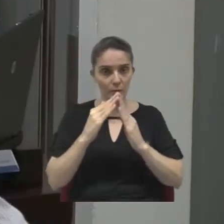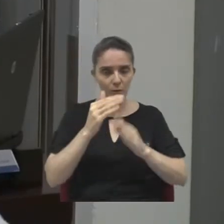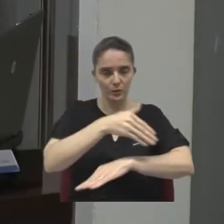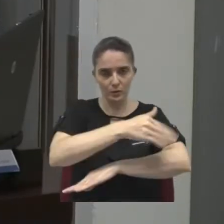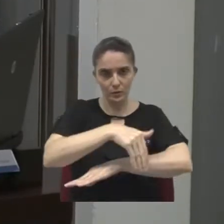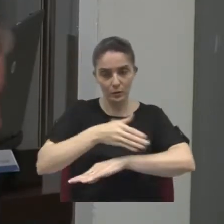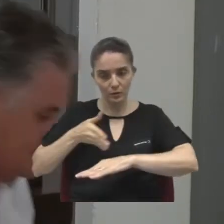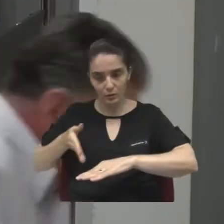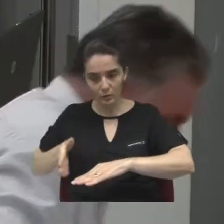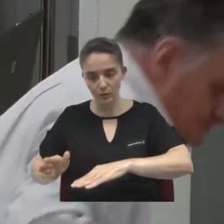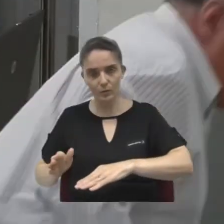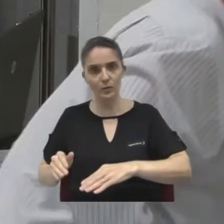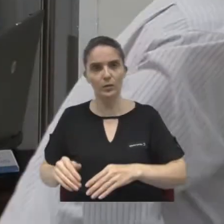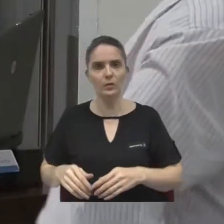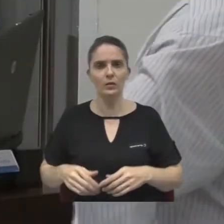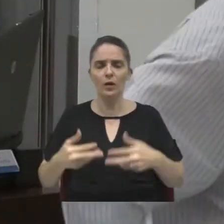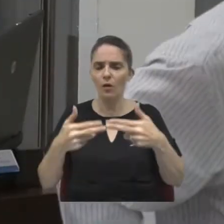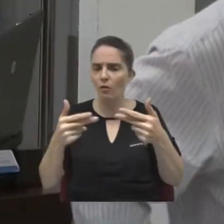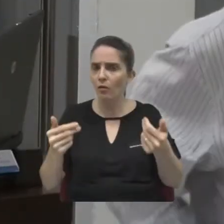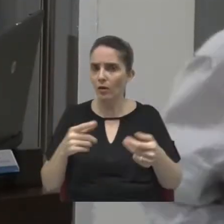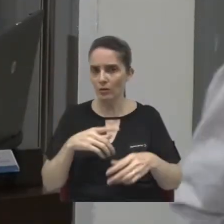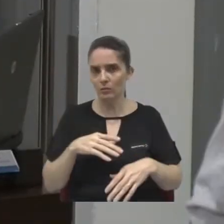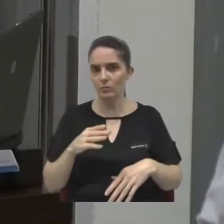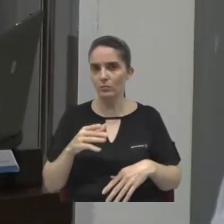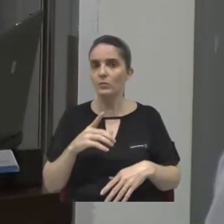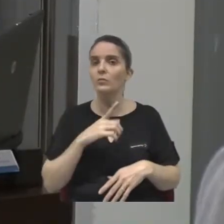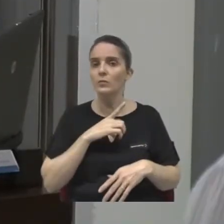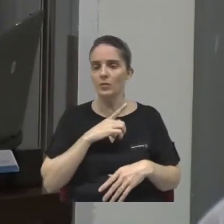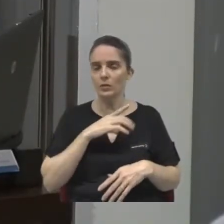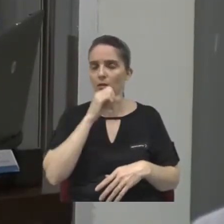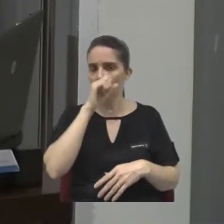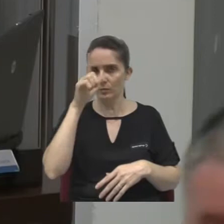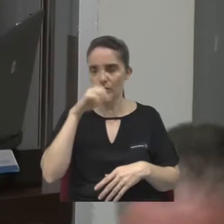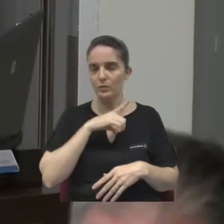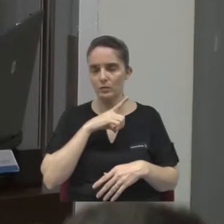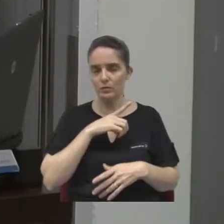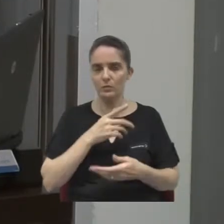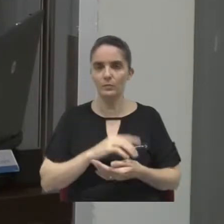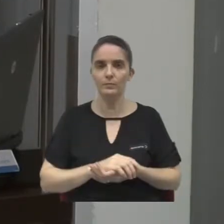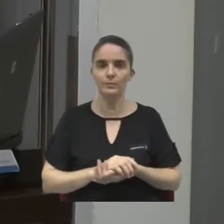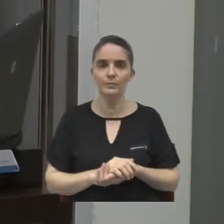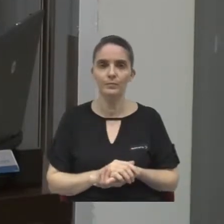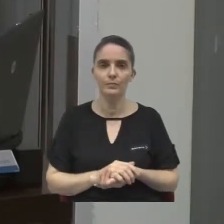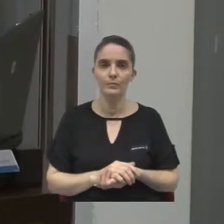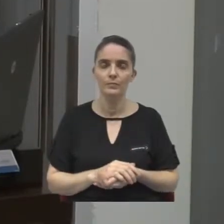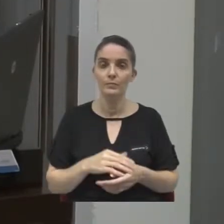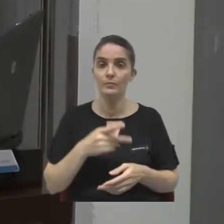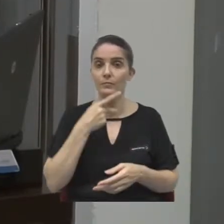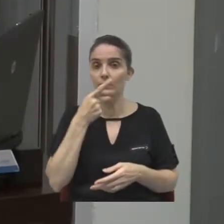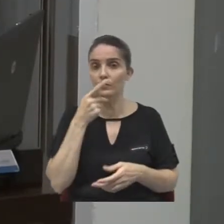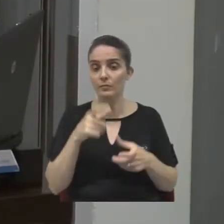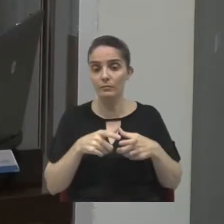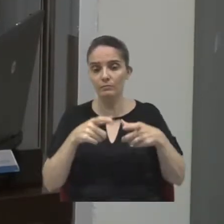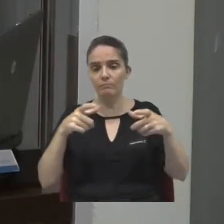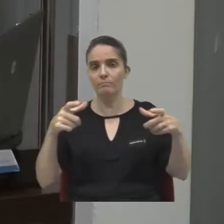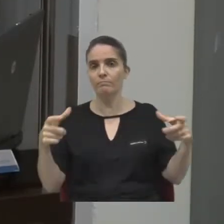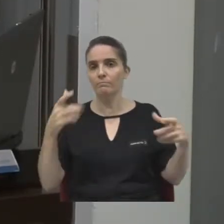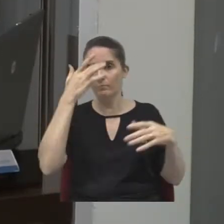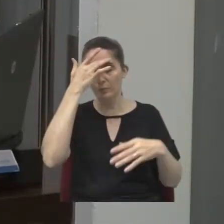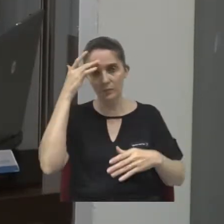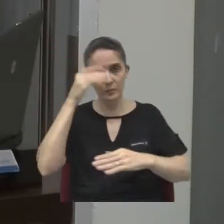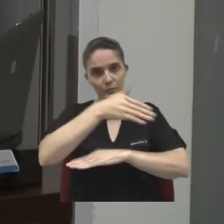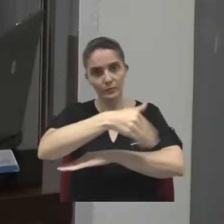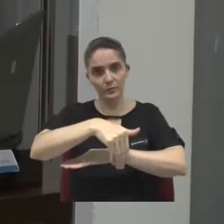o Centro Pop. Então, Limeira hoje tem todos os elementos. E dizer que a maioria dos moradores de